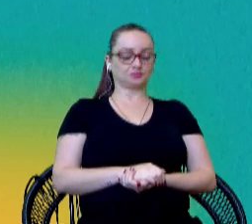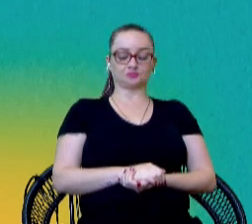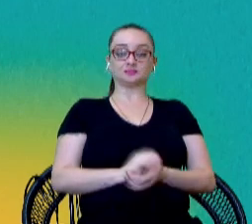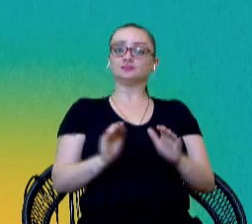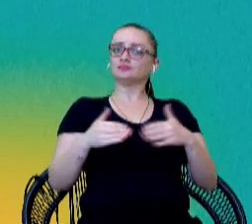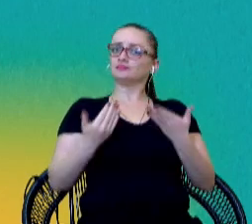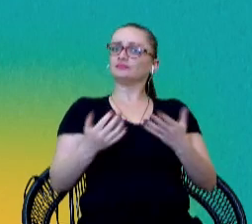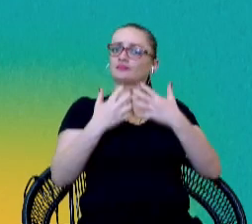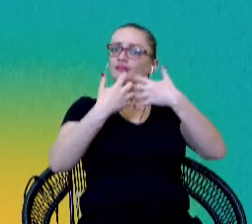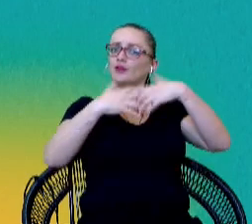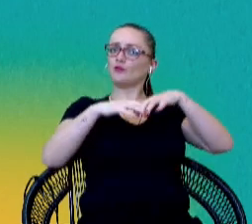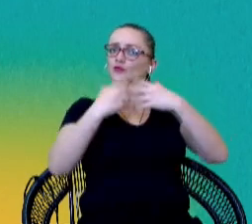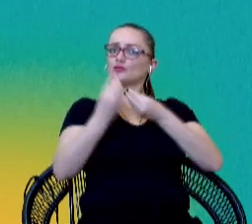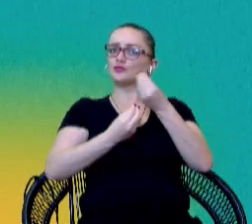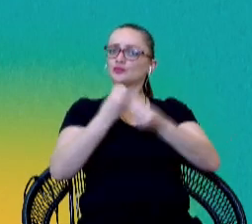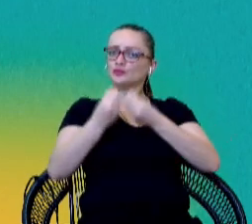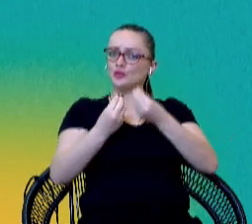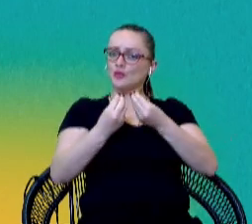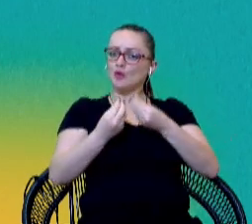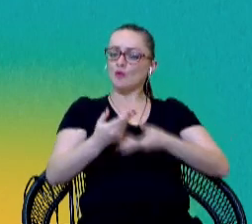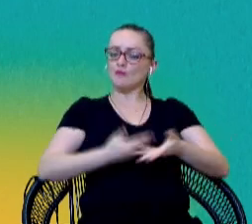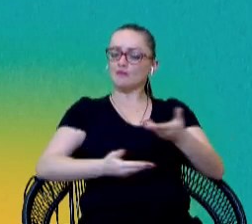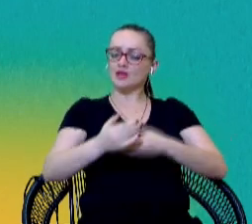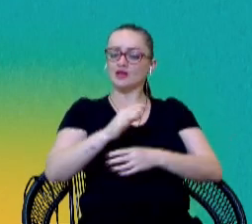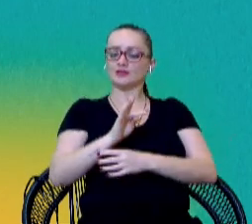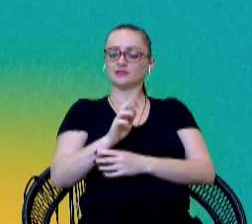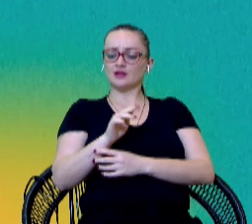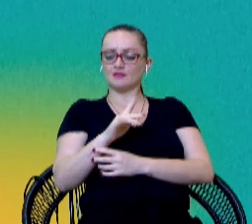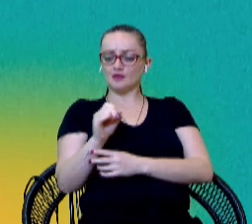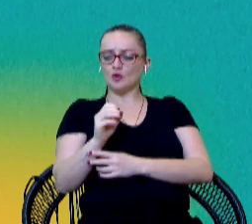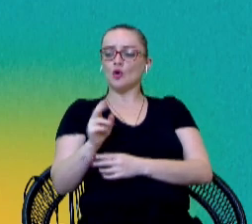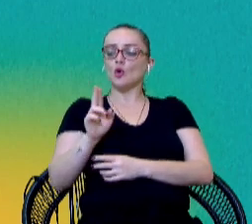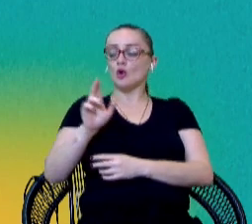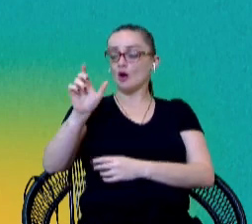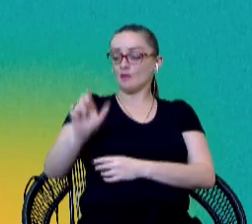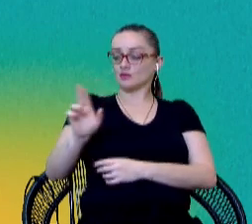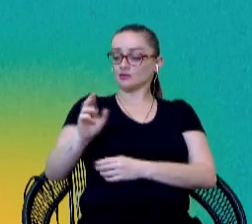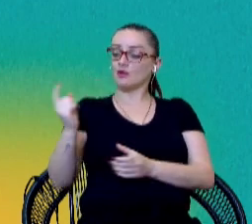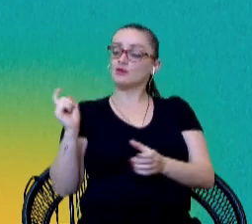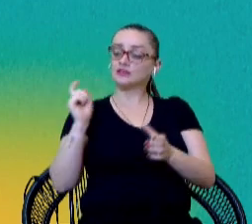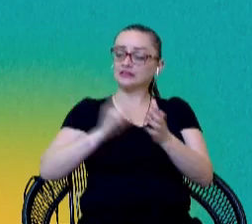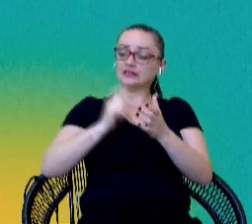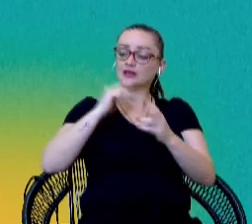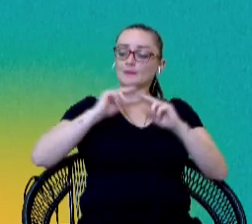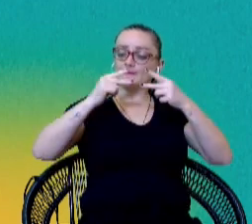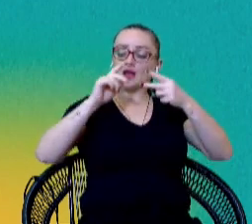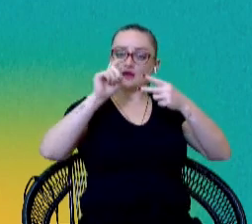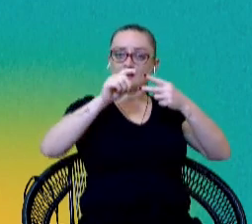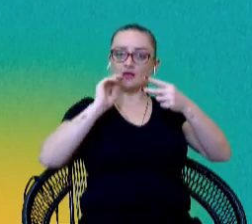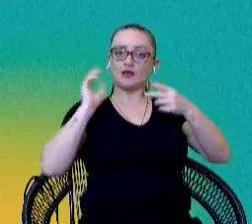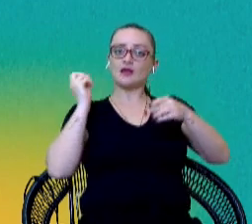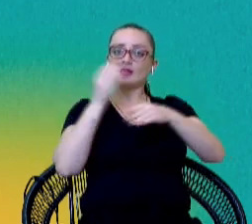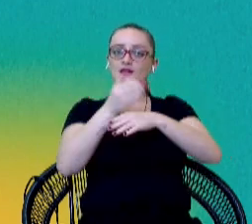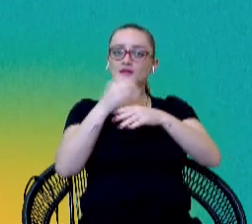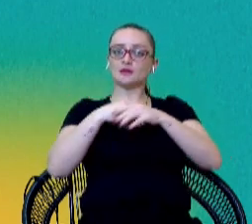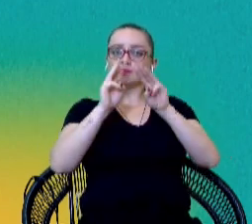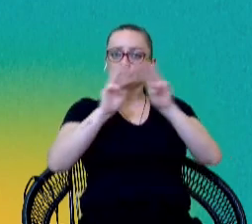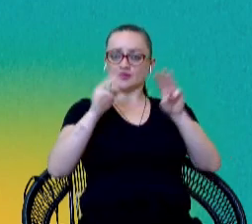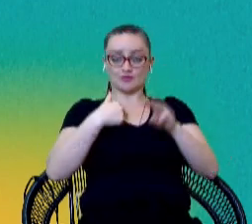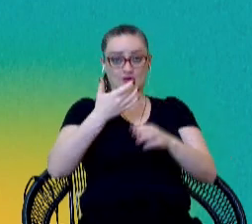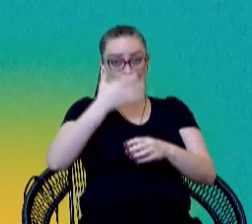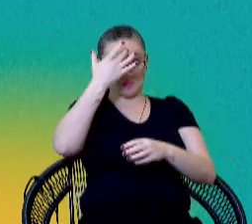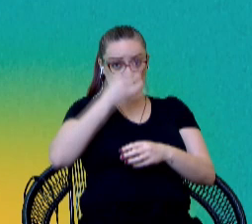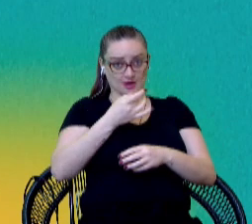Então, como que funciona essa jornada, né, do tráfego do usuário para o meu site? O usuário, quando clica, vai para o meu site? Eu quero entender. Então, o